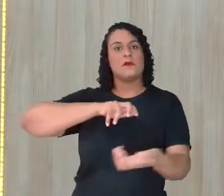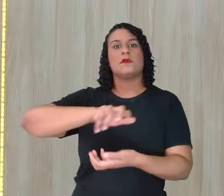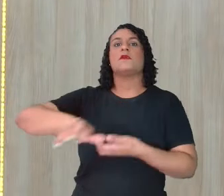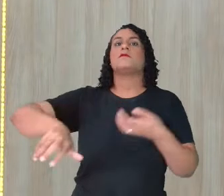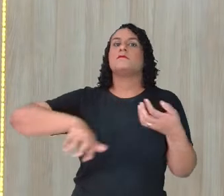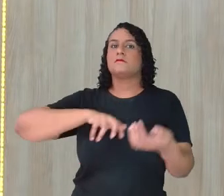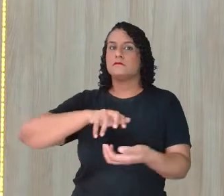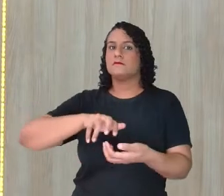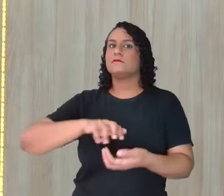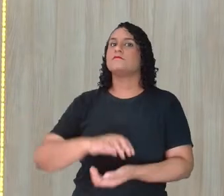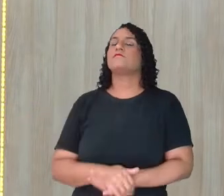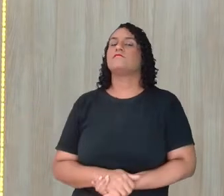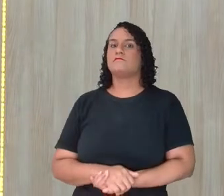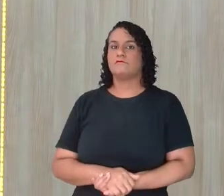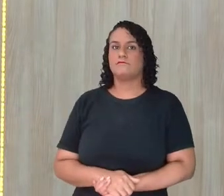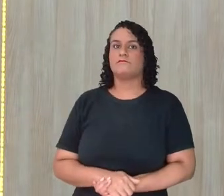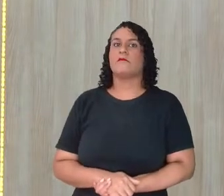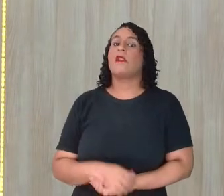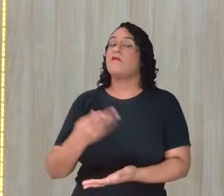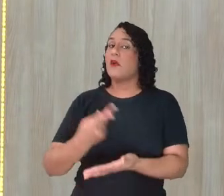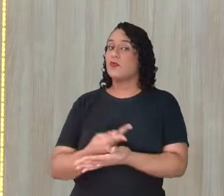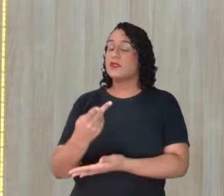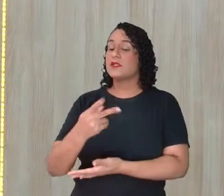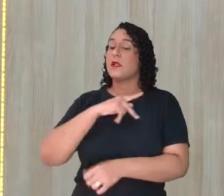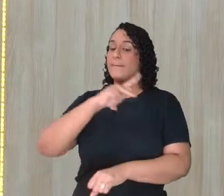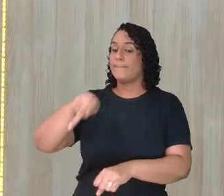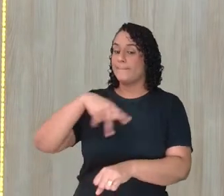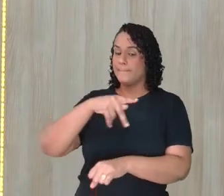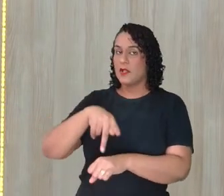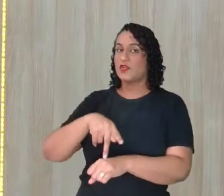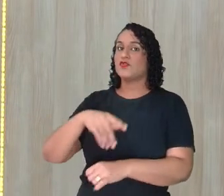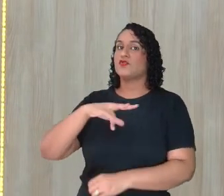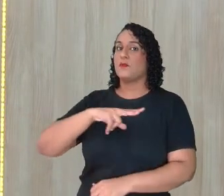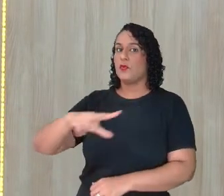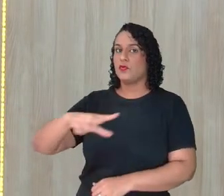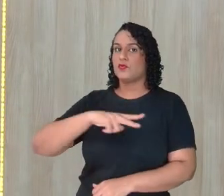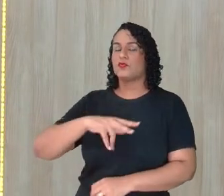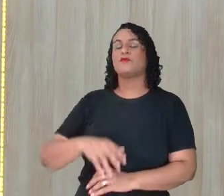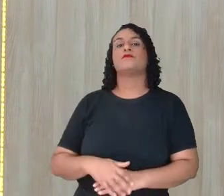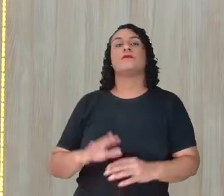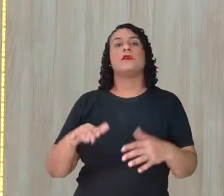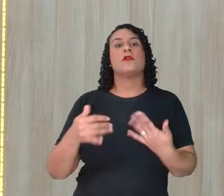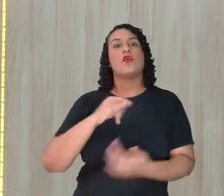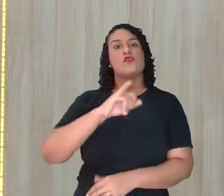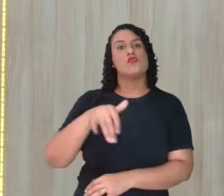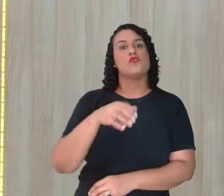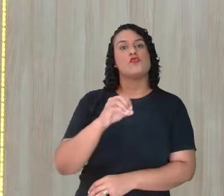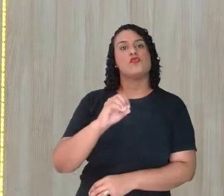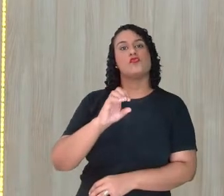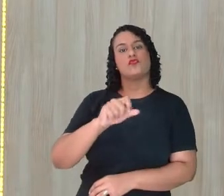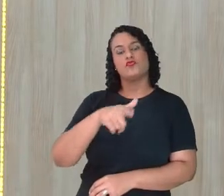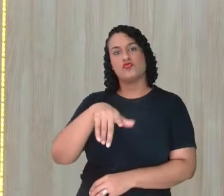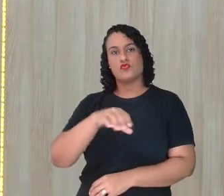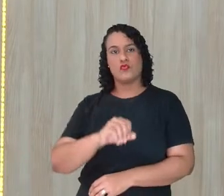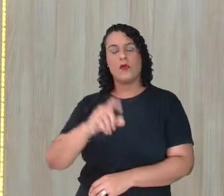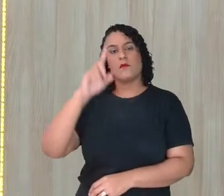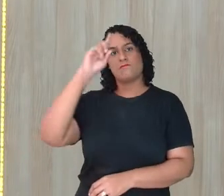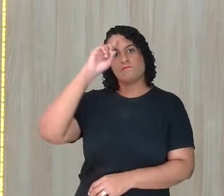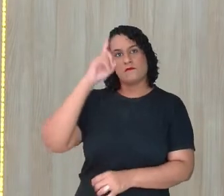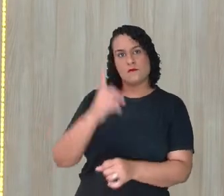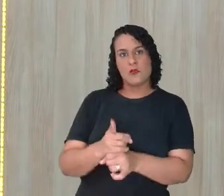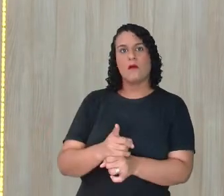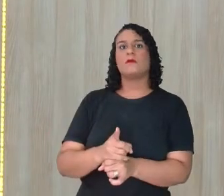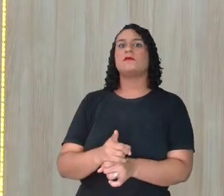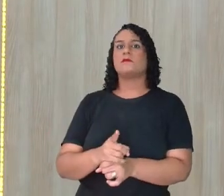ser desencadeada ali em Portugal, onde o João, mestre da dinastia de Avis, ele promove essa